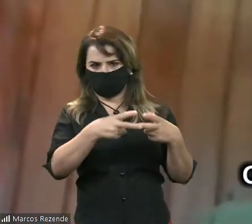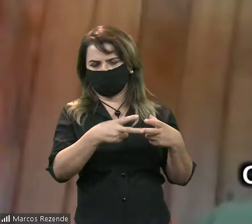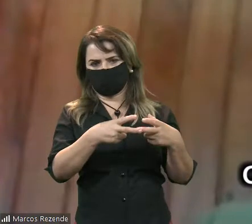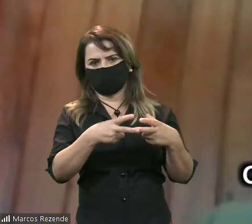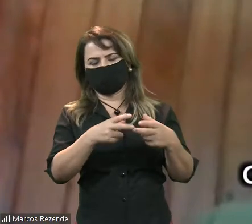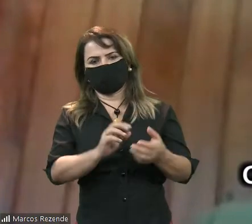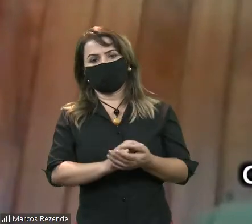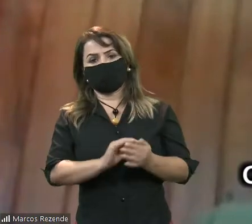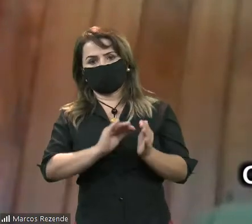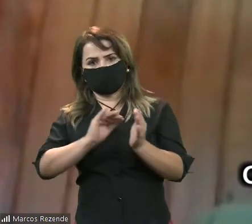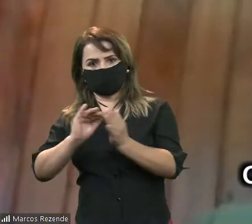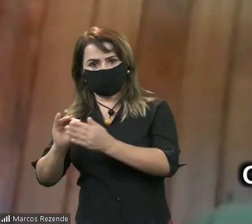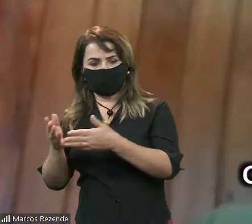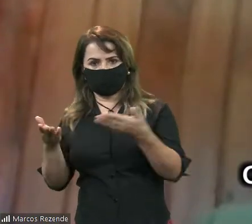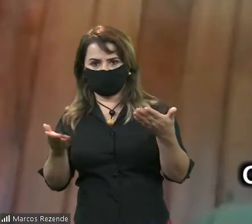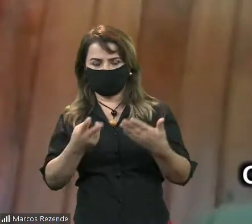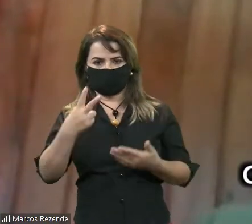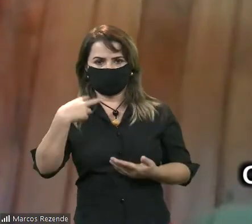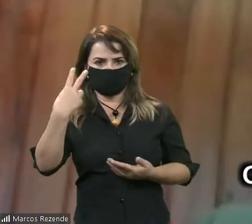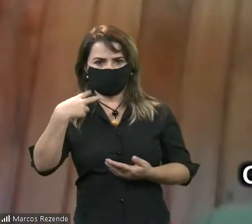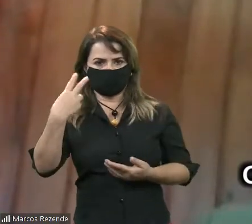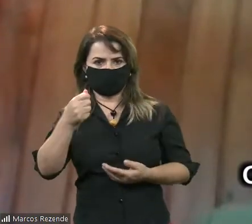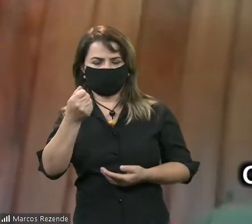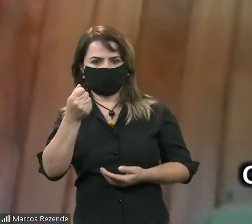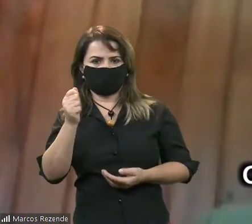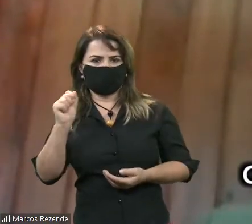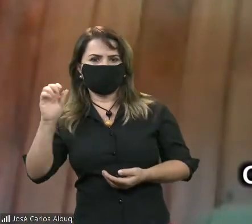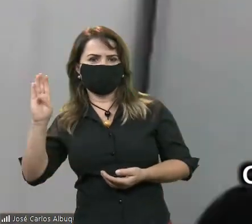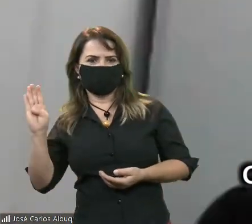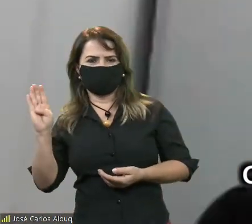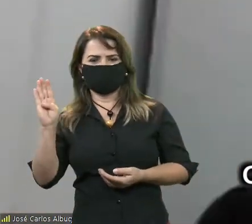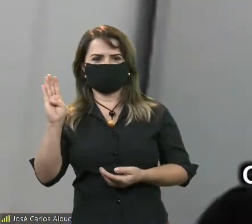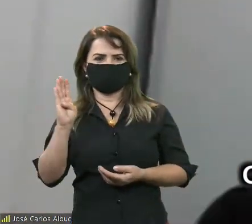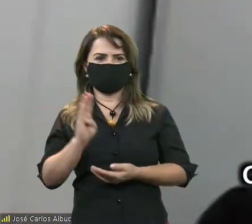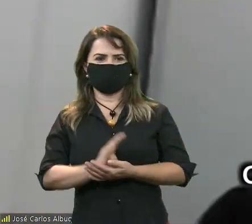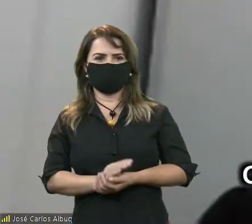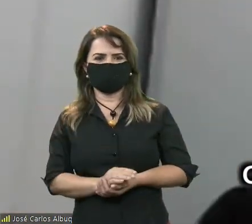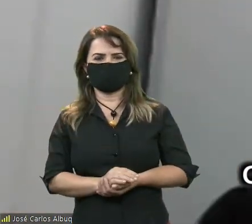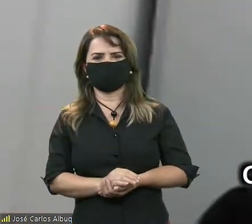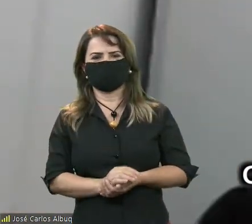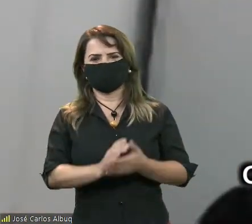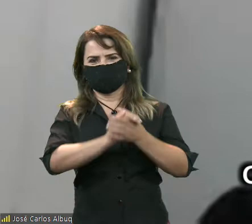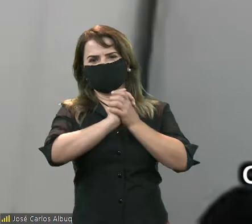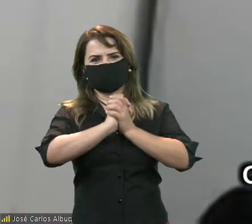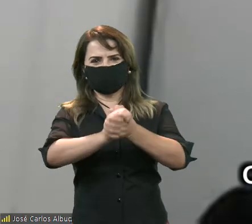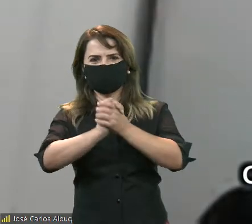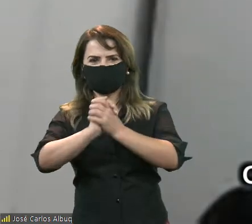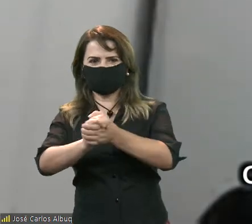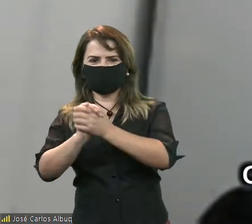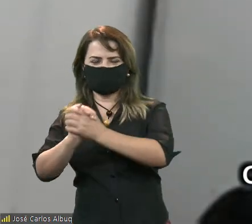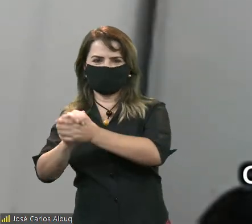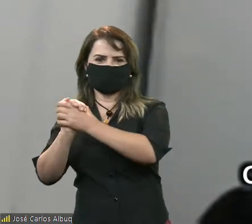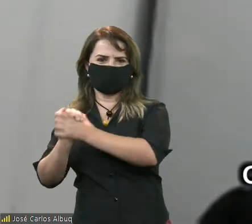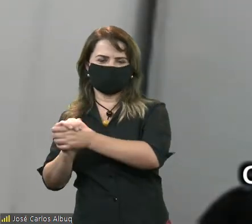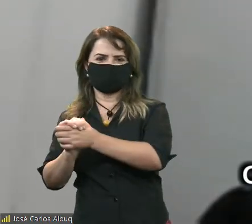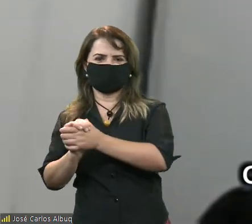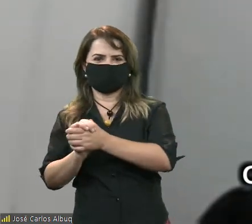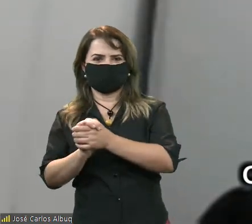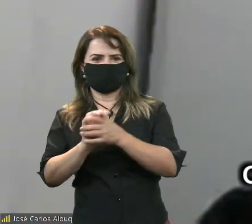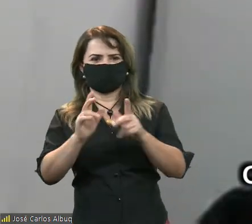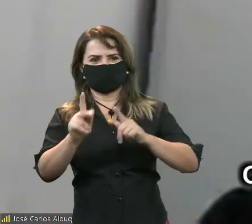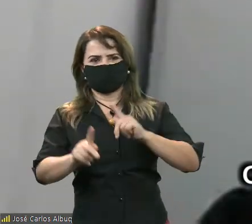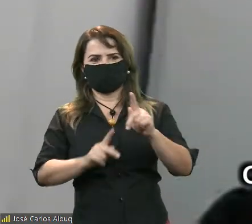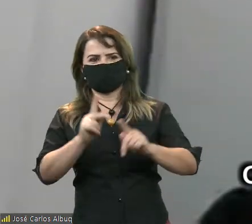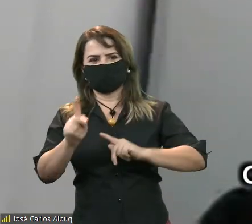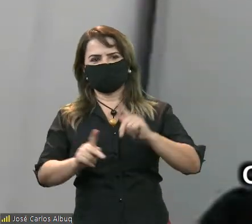ordem, vereador Zé Carlos Albuquerque. Primeiramente, meus cumprimentos aí a todos os companheiros e a